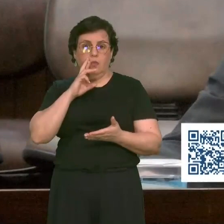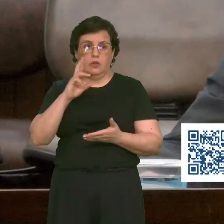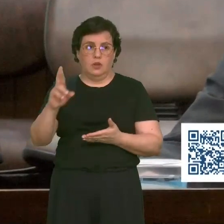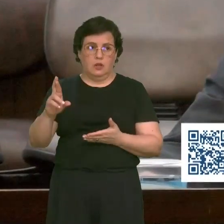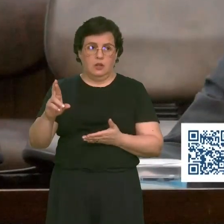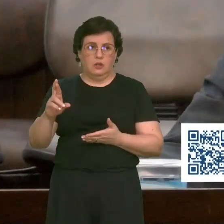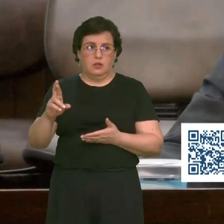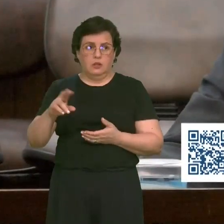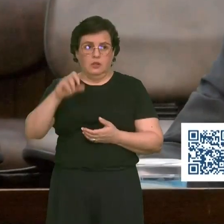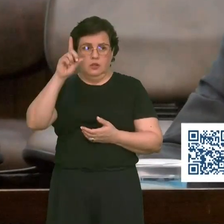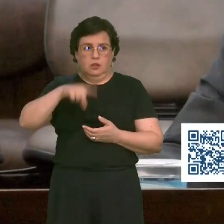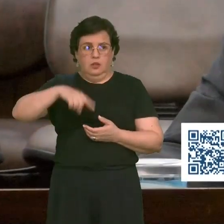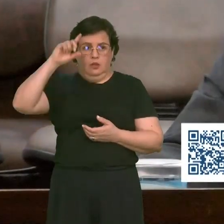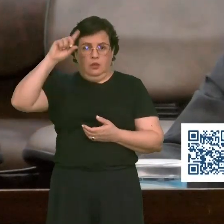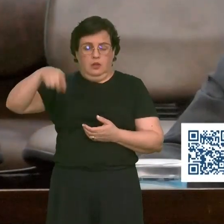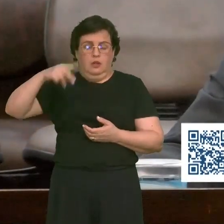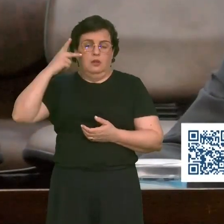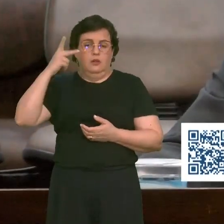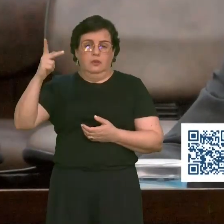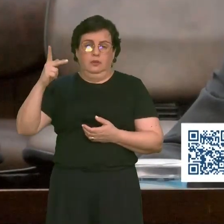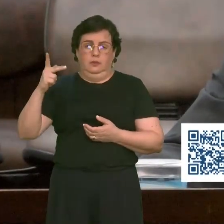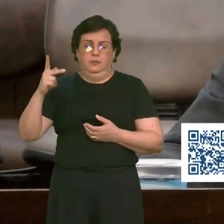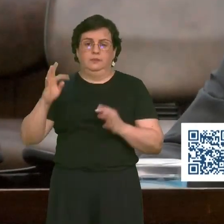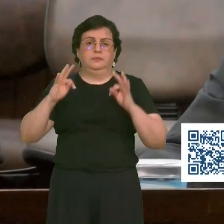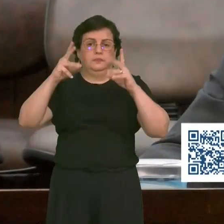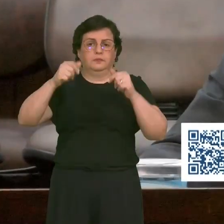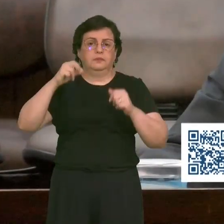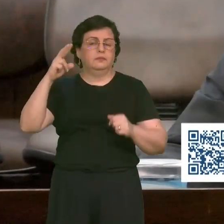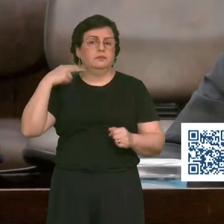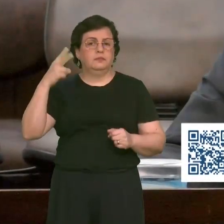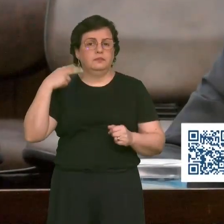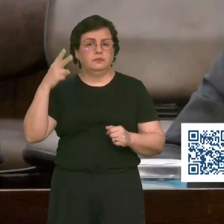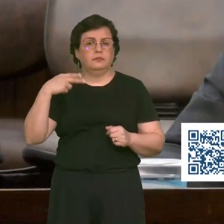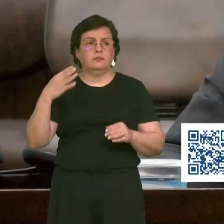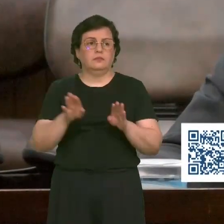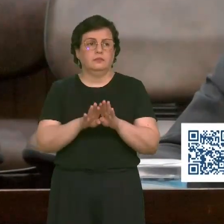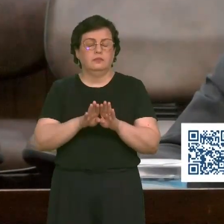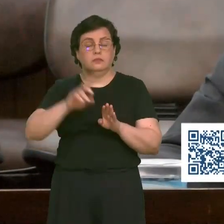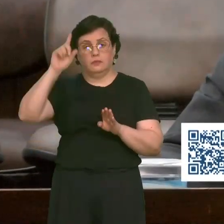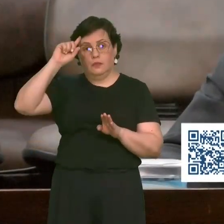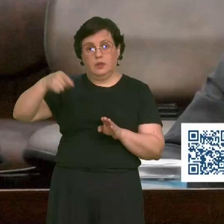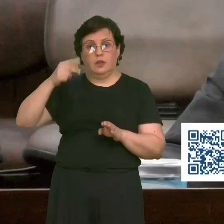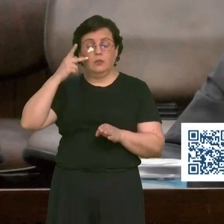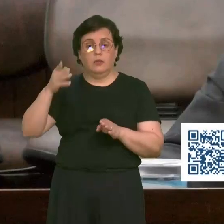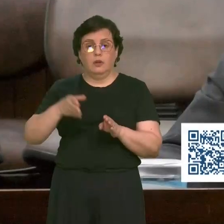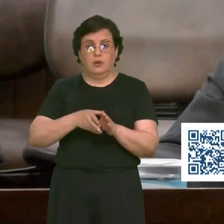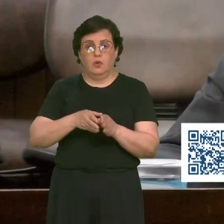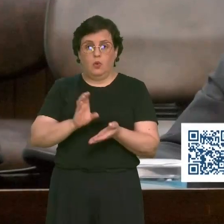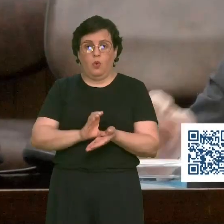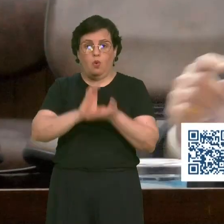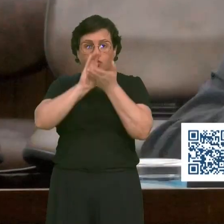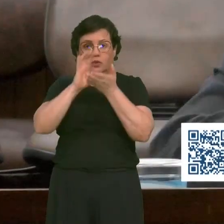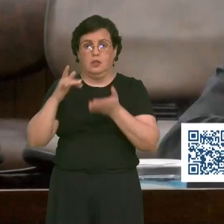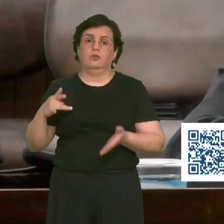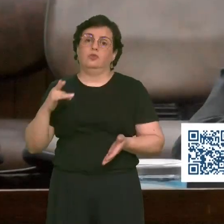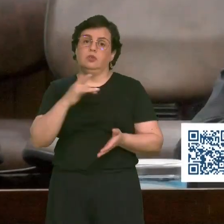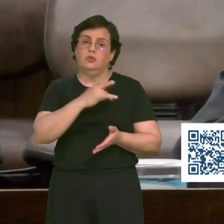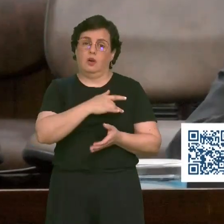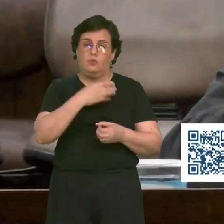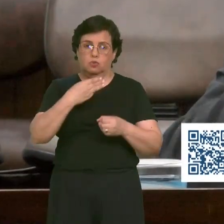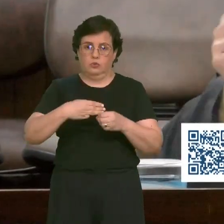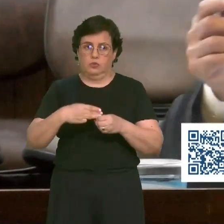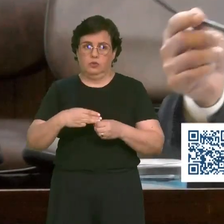resposta do requerimento seja disponibilizado a todos os vereadores e também remetido ao Conselho Municipal de Saúde